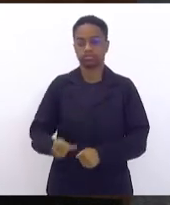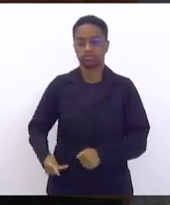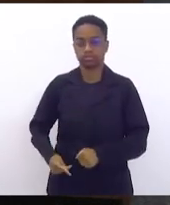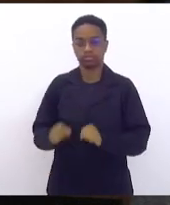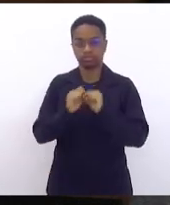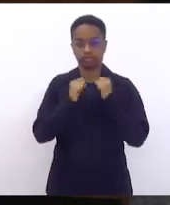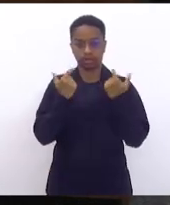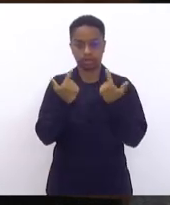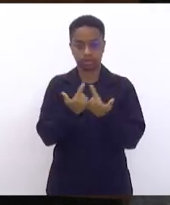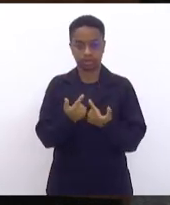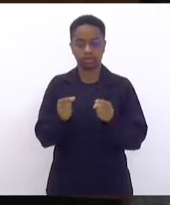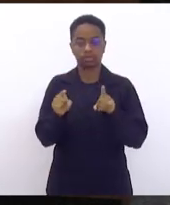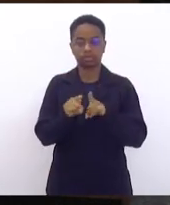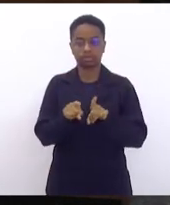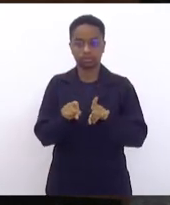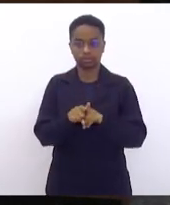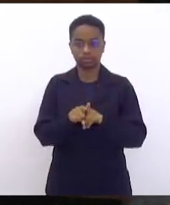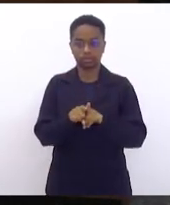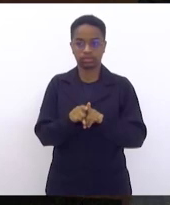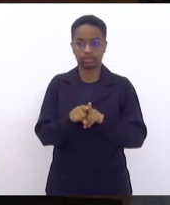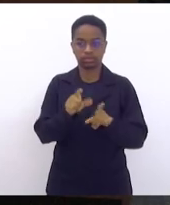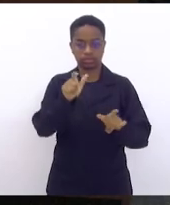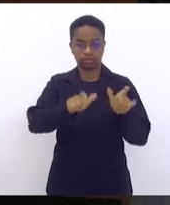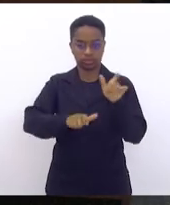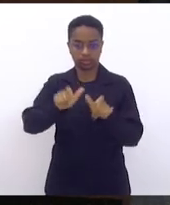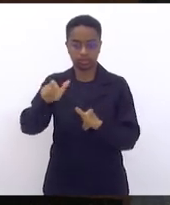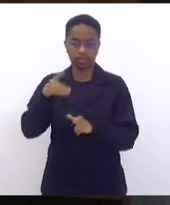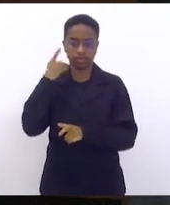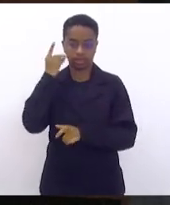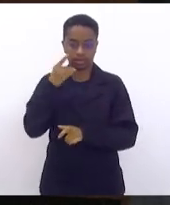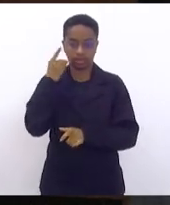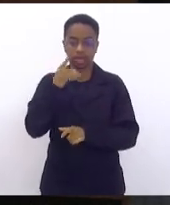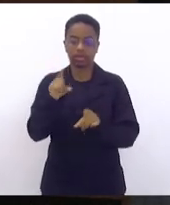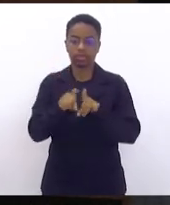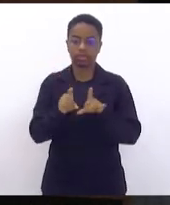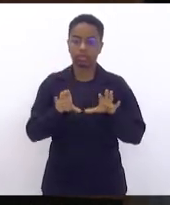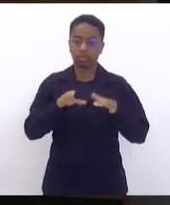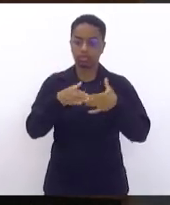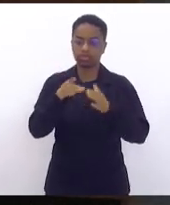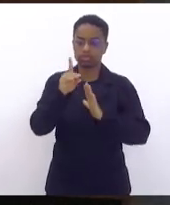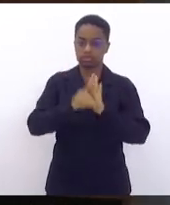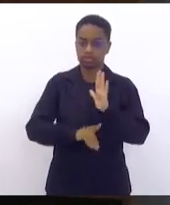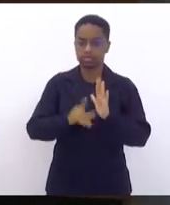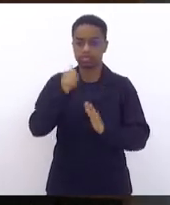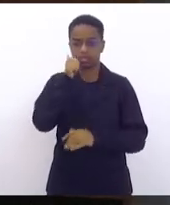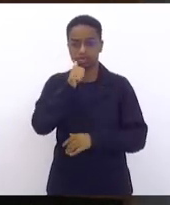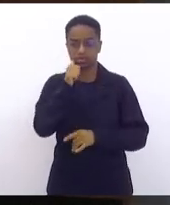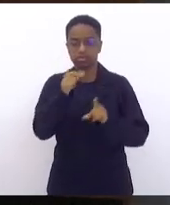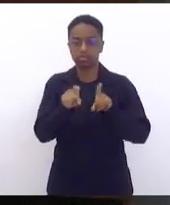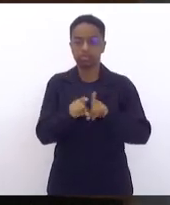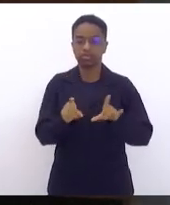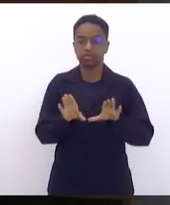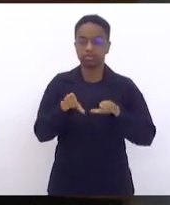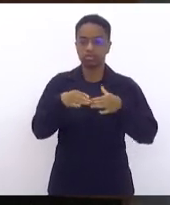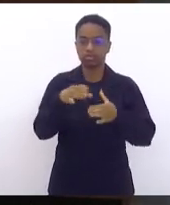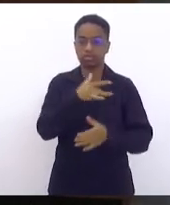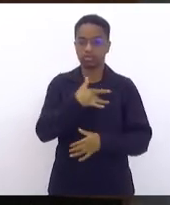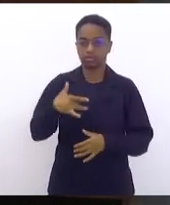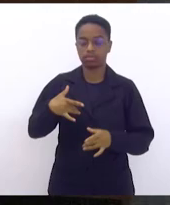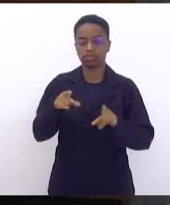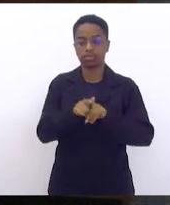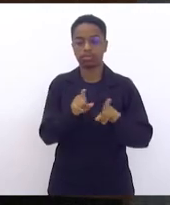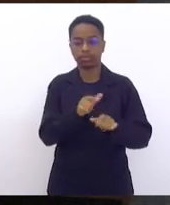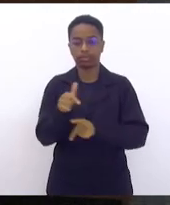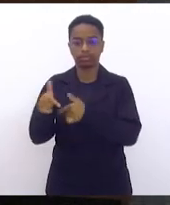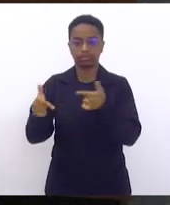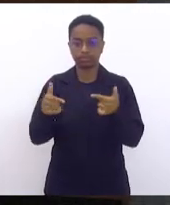Assembleia Legislativa e todos aqueles e aquelas da Comissão dos Direitos da Mulher, da Comissão de Saúde, enfim, tantas outras